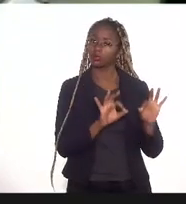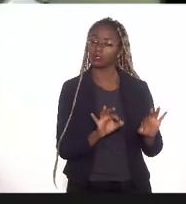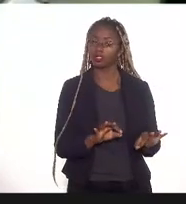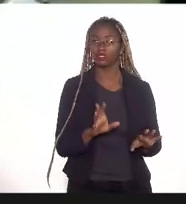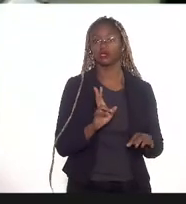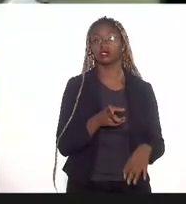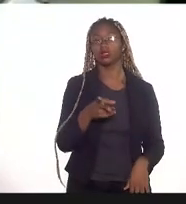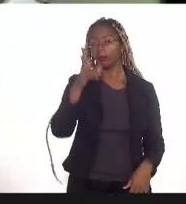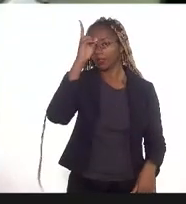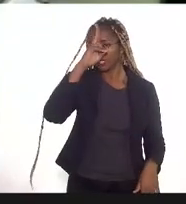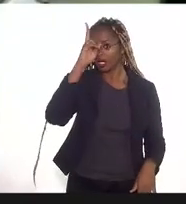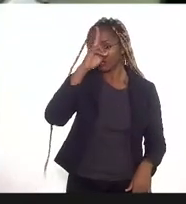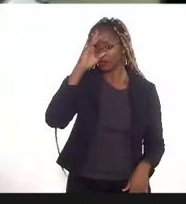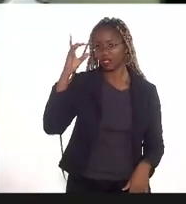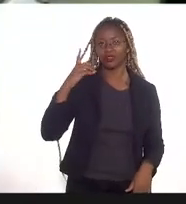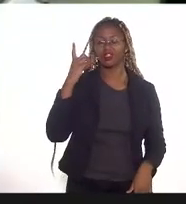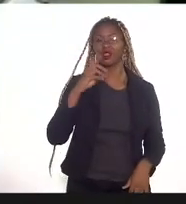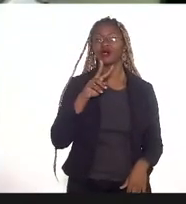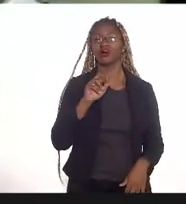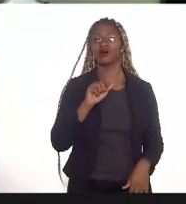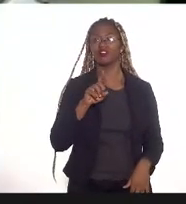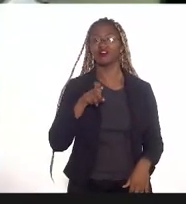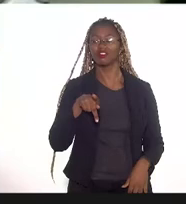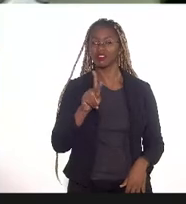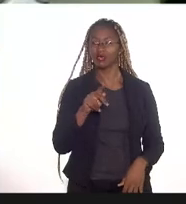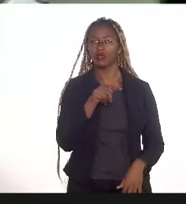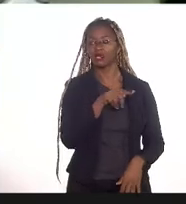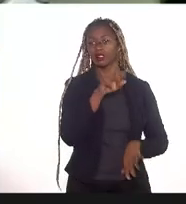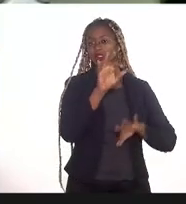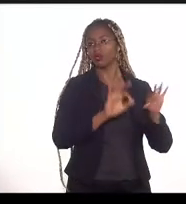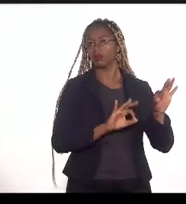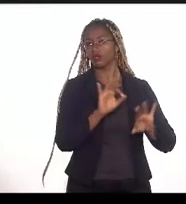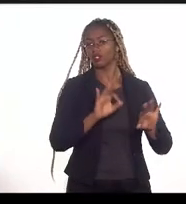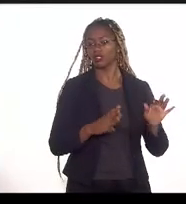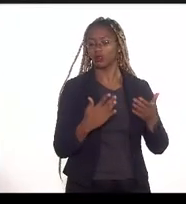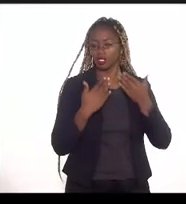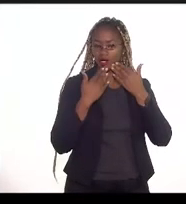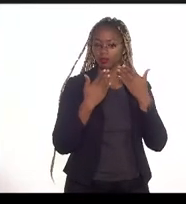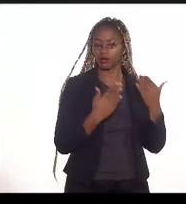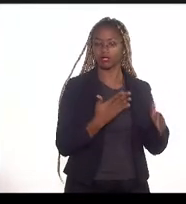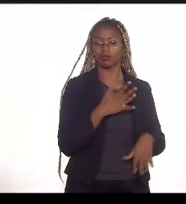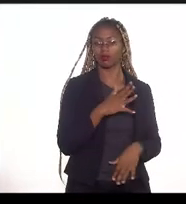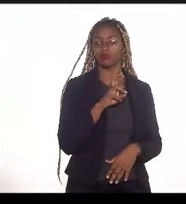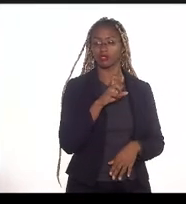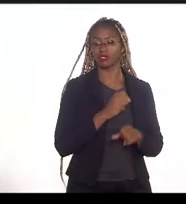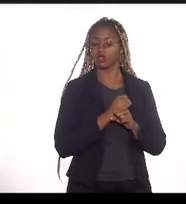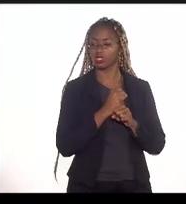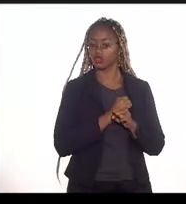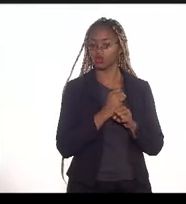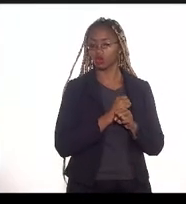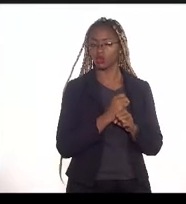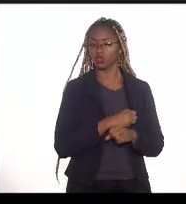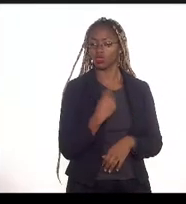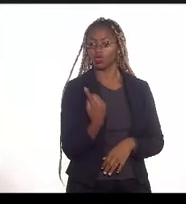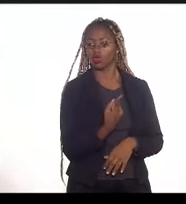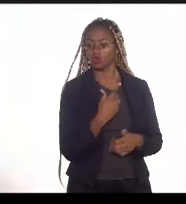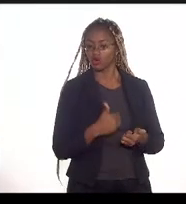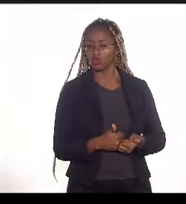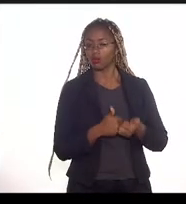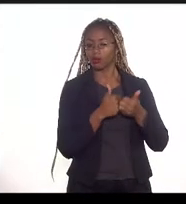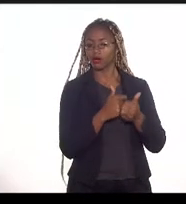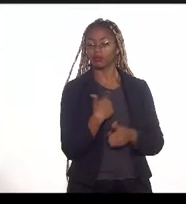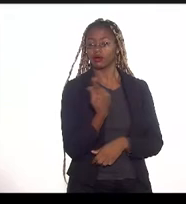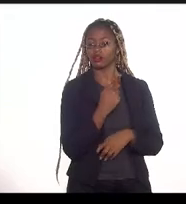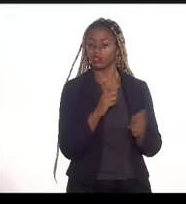lembrando, deputado Valdec, os projetos eles são apresentados por um período de 5 anos. O nosso acompanhamento é para que a gente